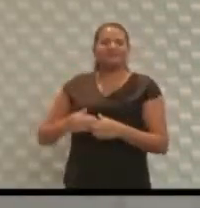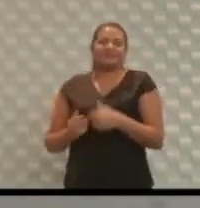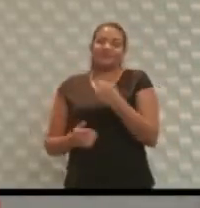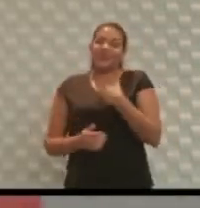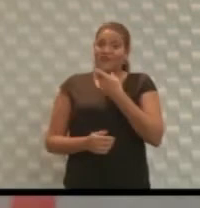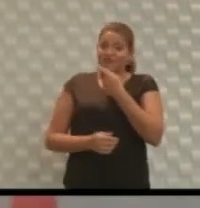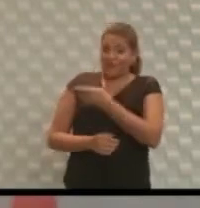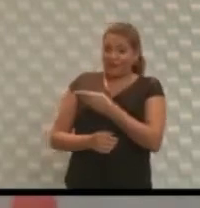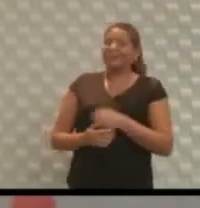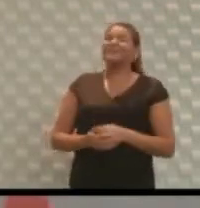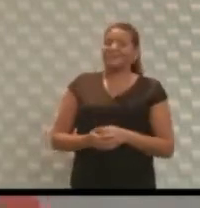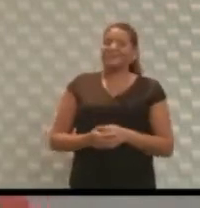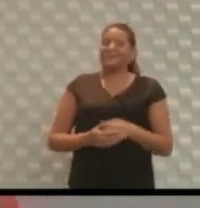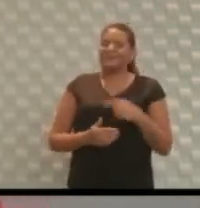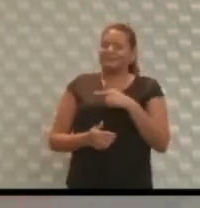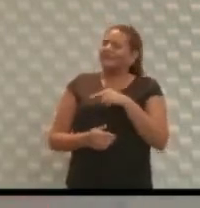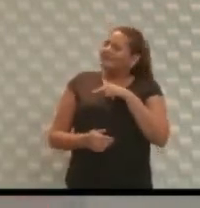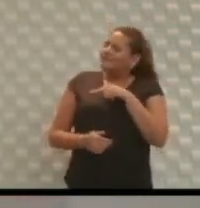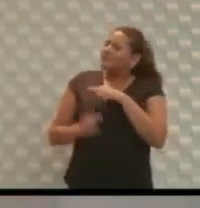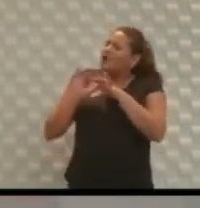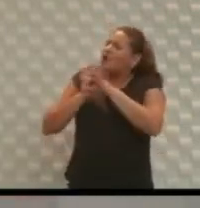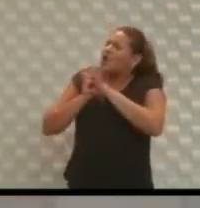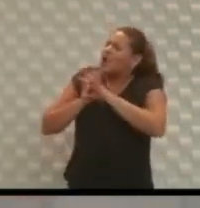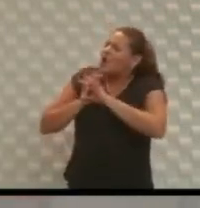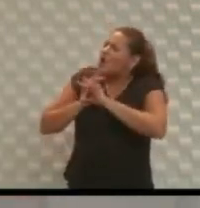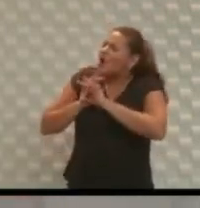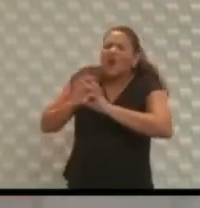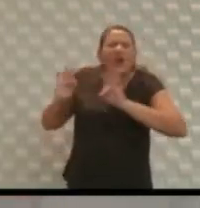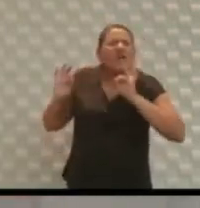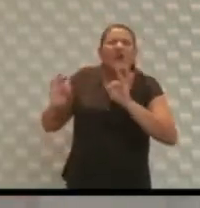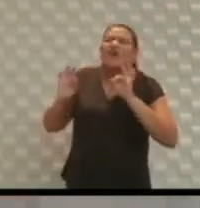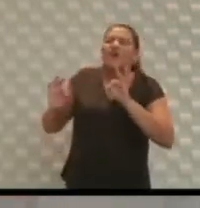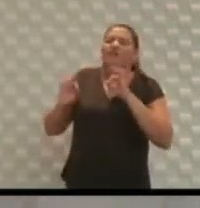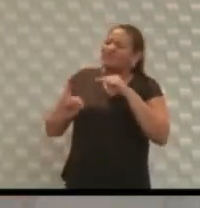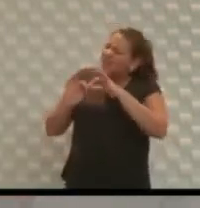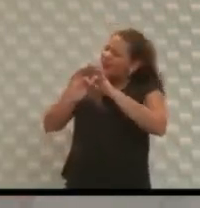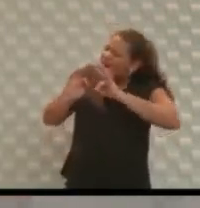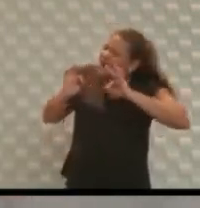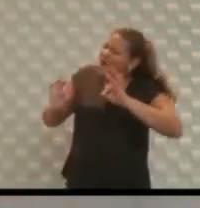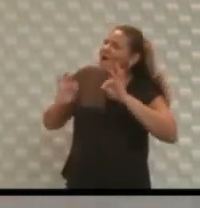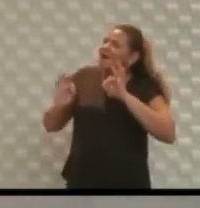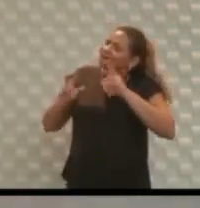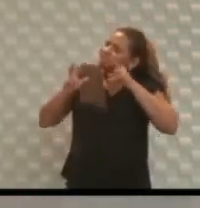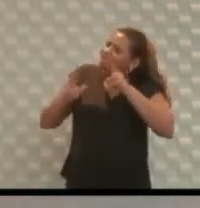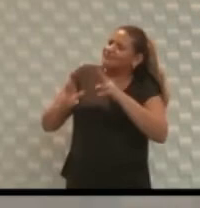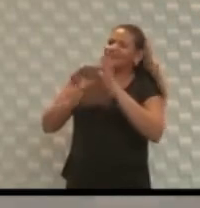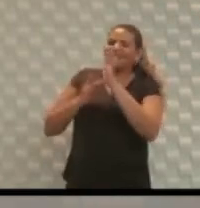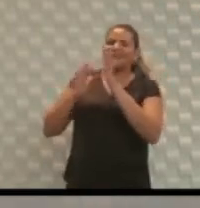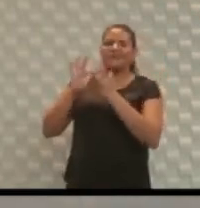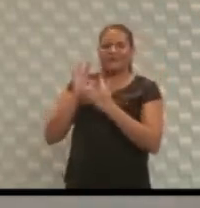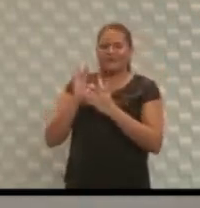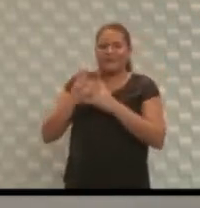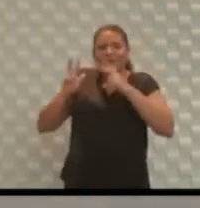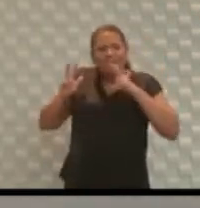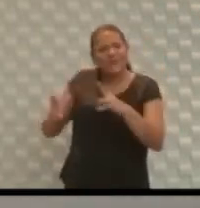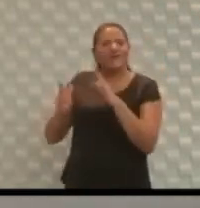excelente antigosto daquilo que eu vou ter com Cristo na igreja. E o marido tem que ser esse antigosto,